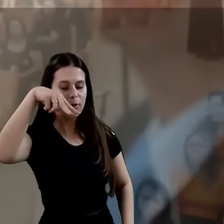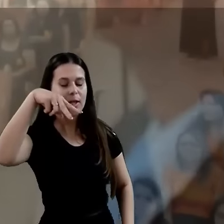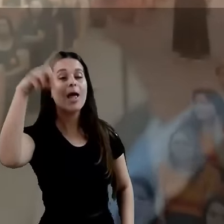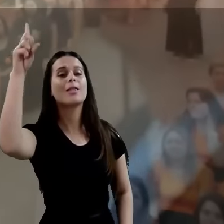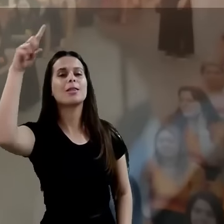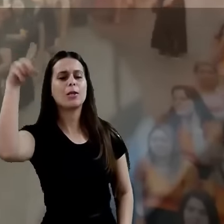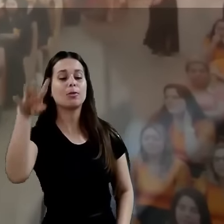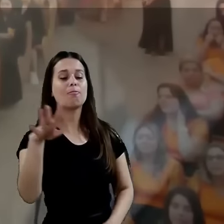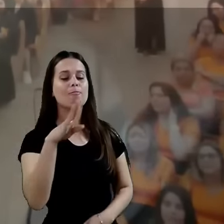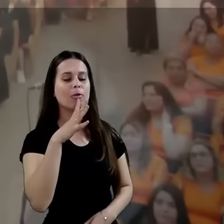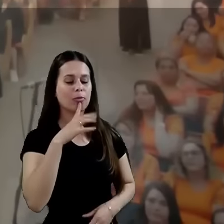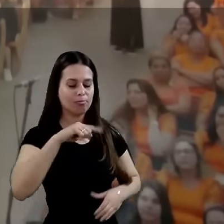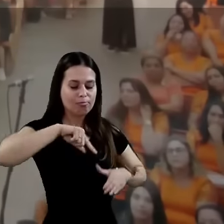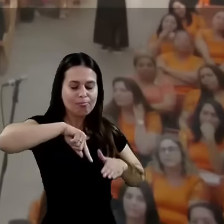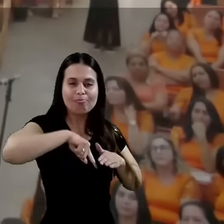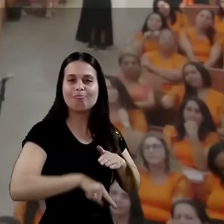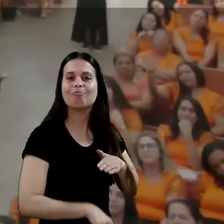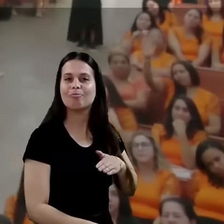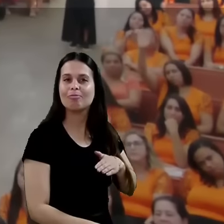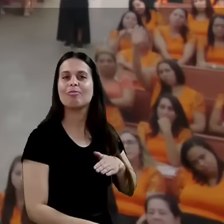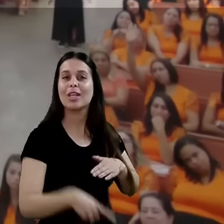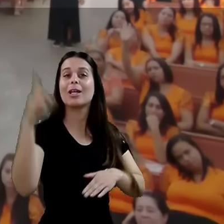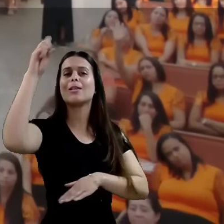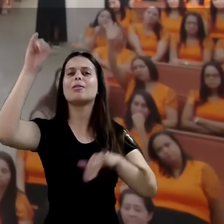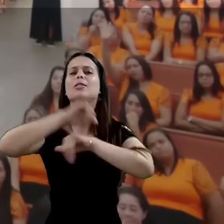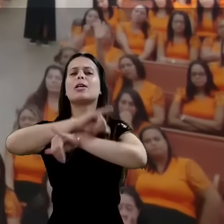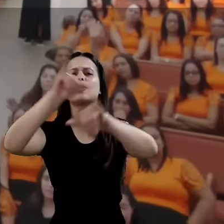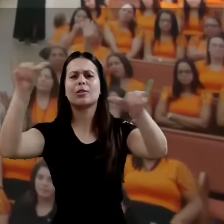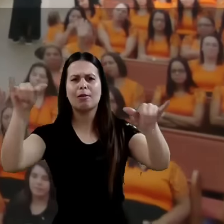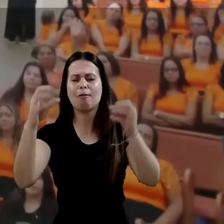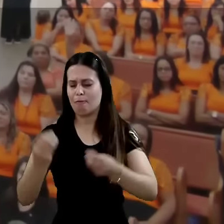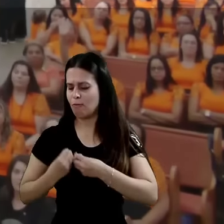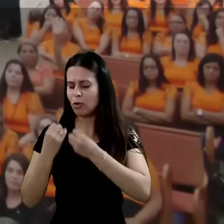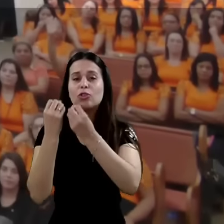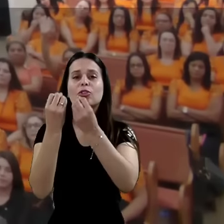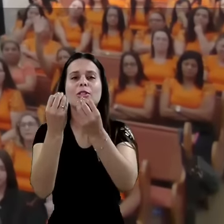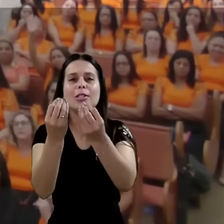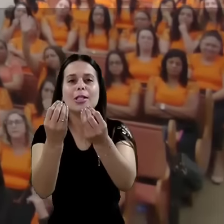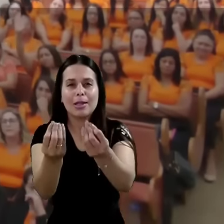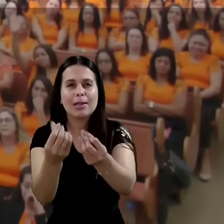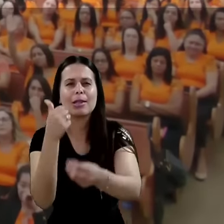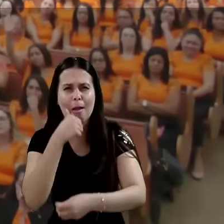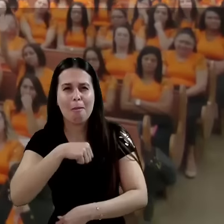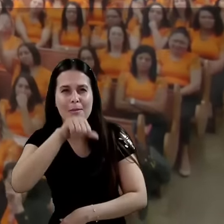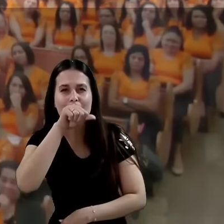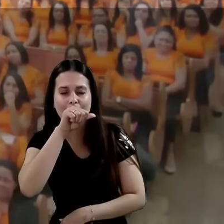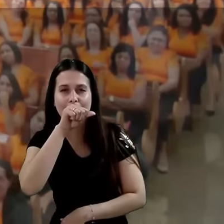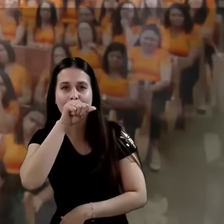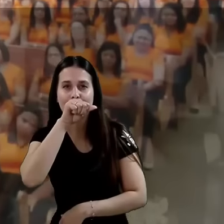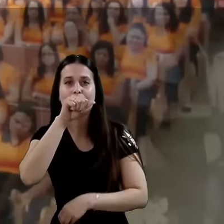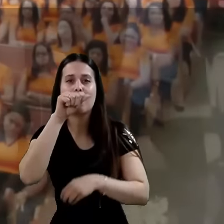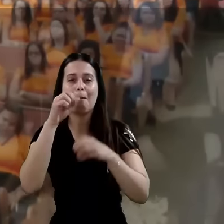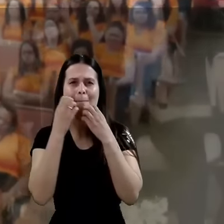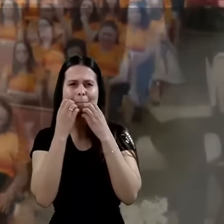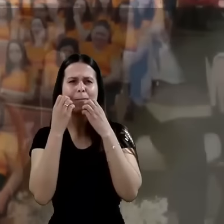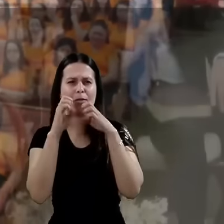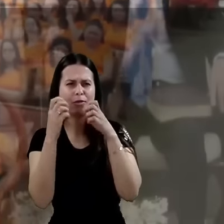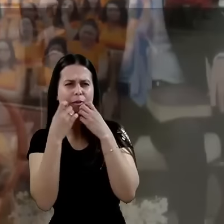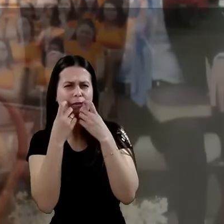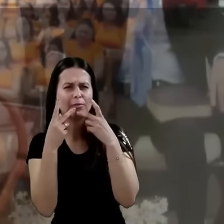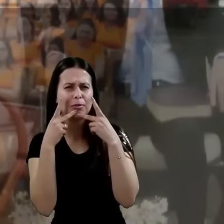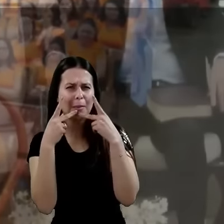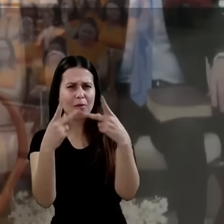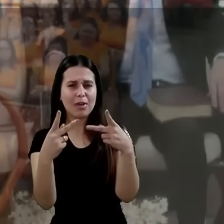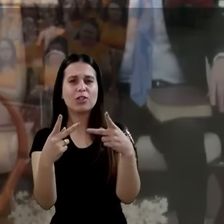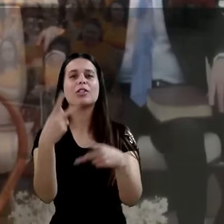me conhece namar e Deus está dizendo eu vou te dar mãe e você vai entregar palavra vai entregar